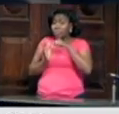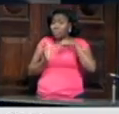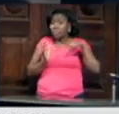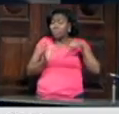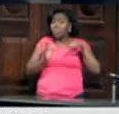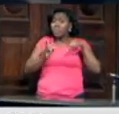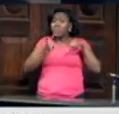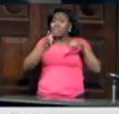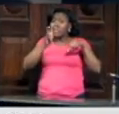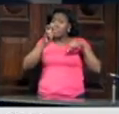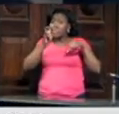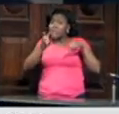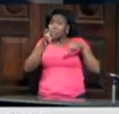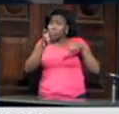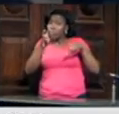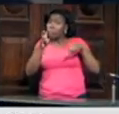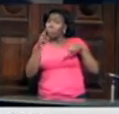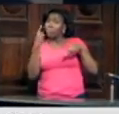5 pioneiros